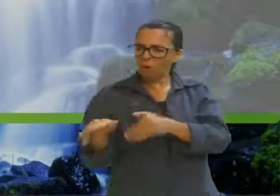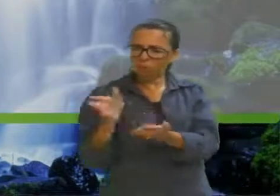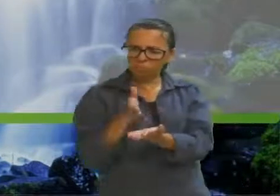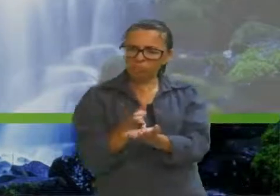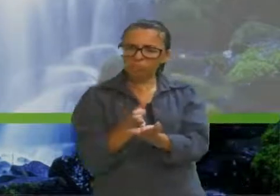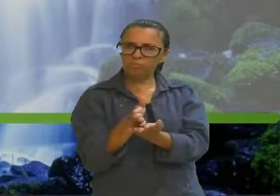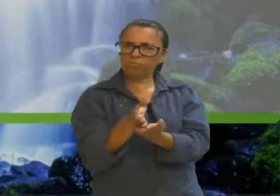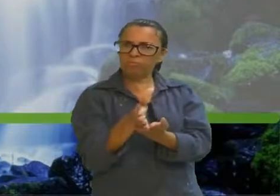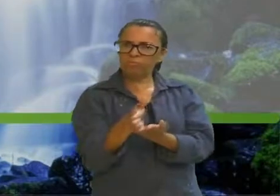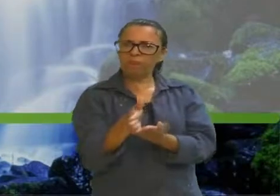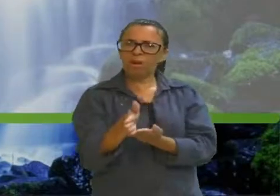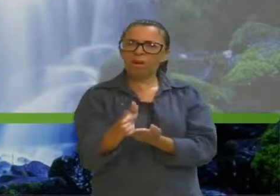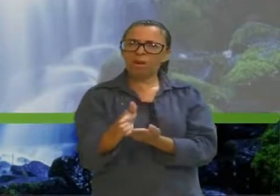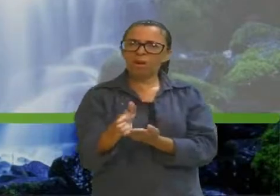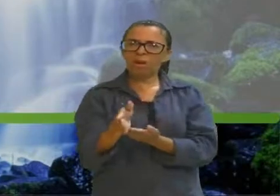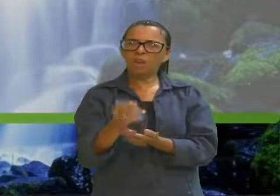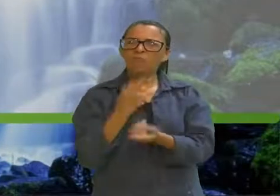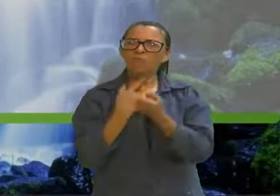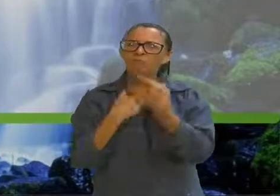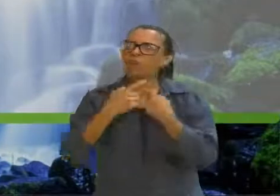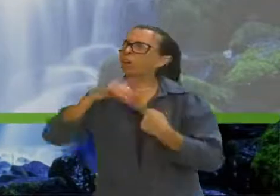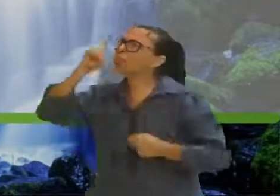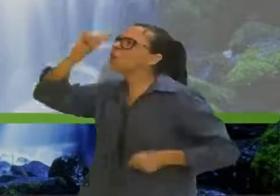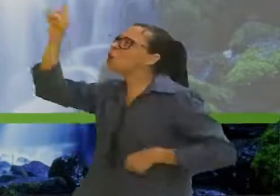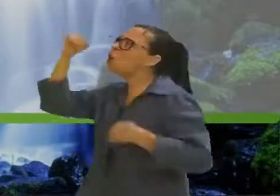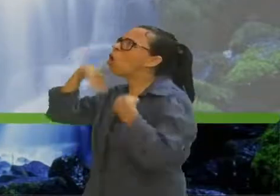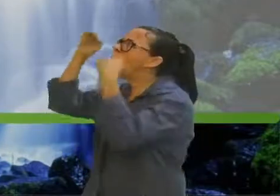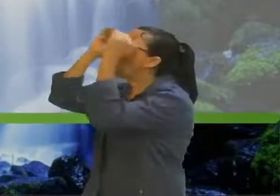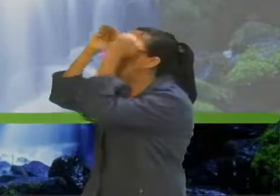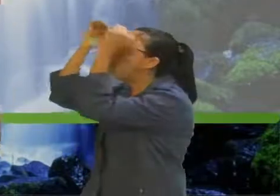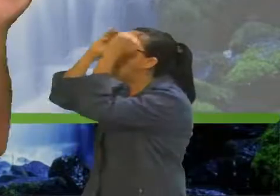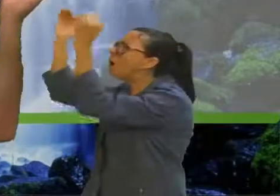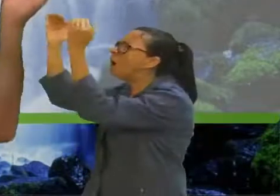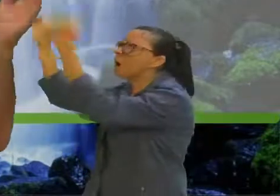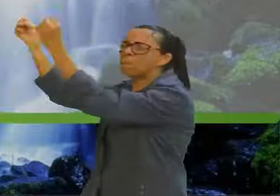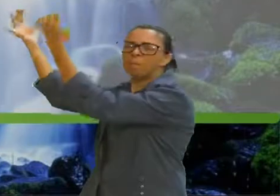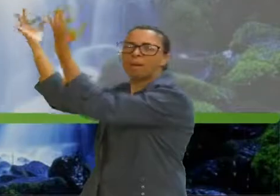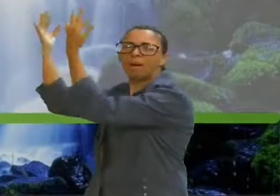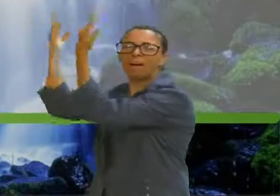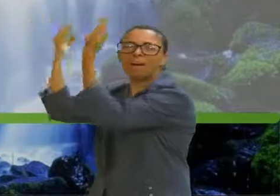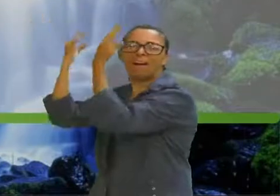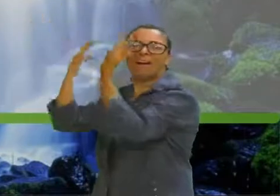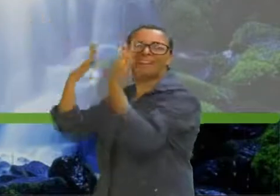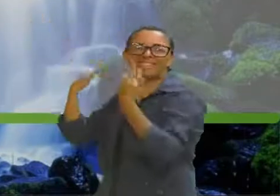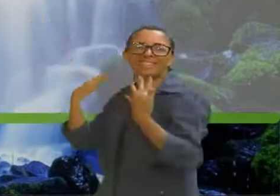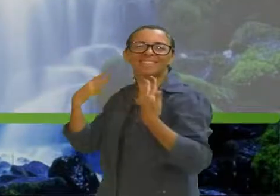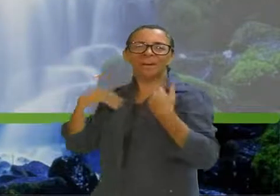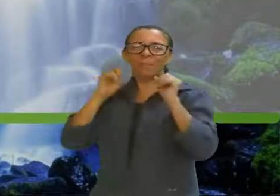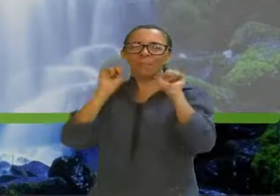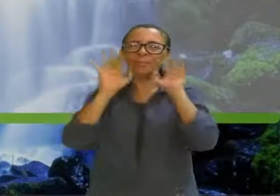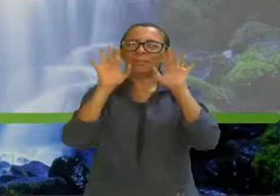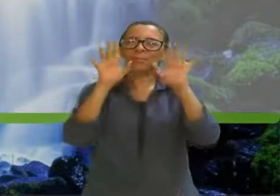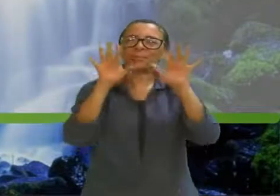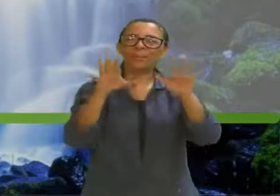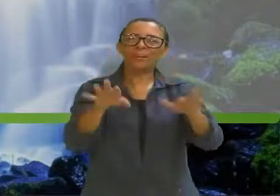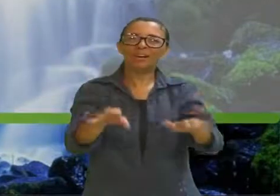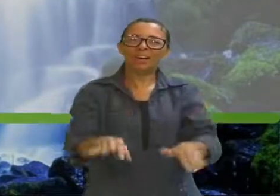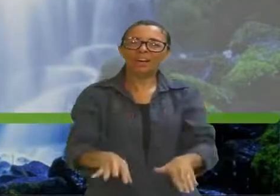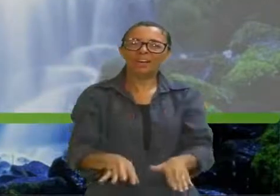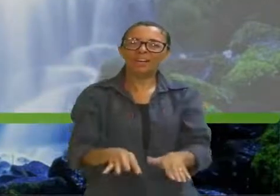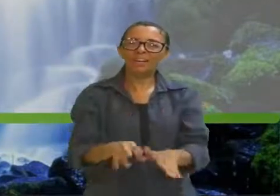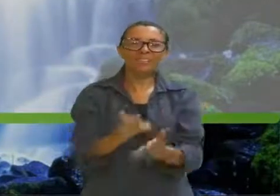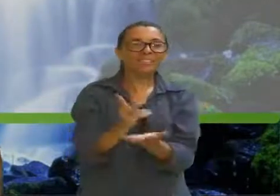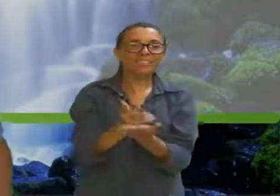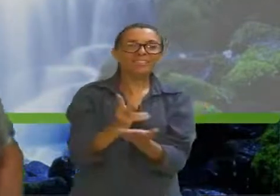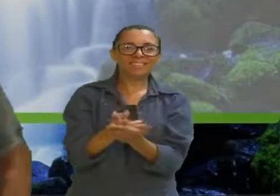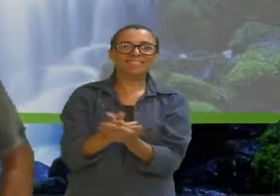estar sendo realmente a imagem de Deus aqui na terra, como peregrinos, até quando Deus nos chamar